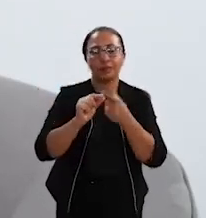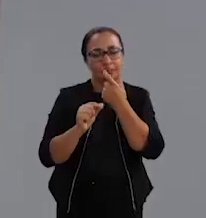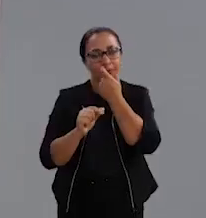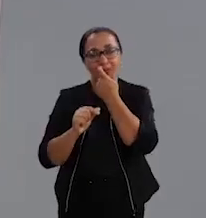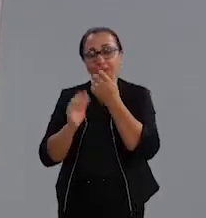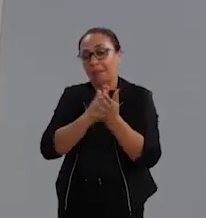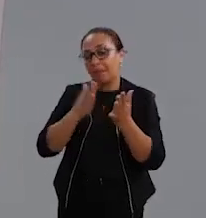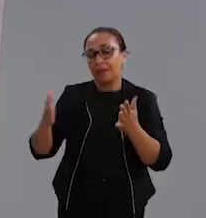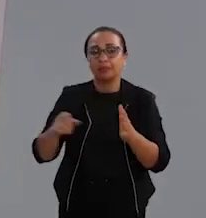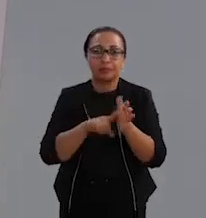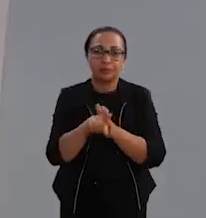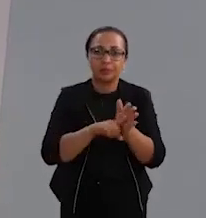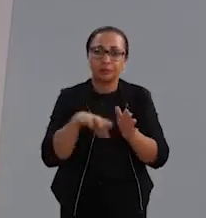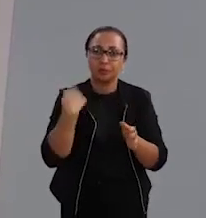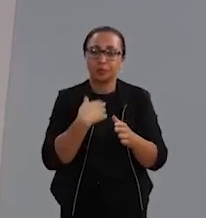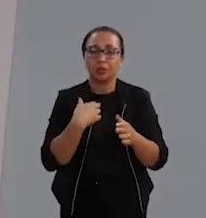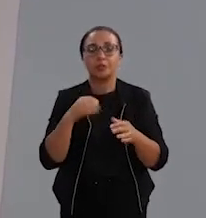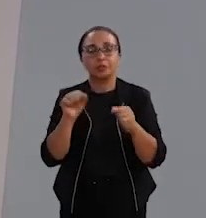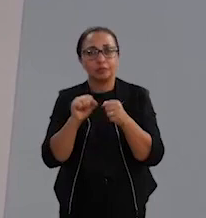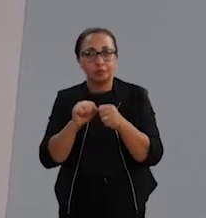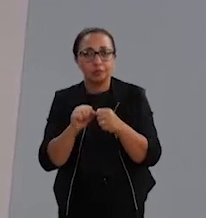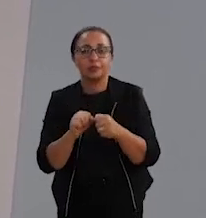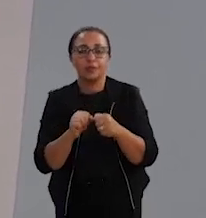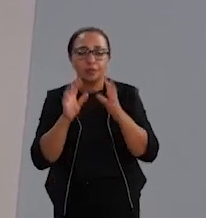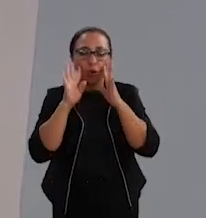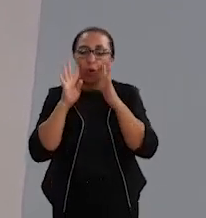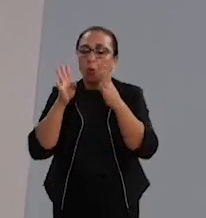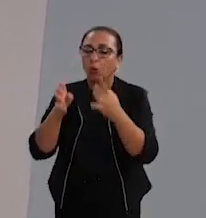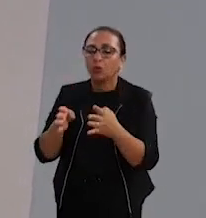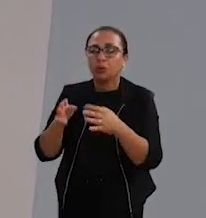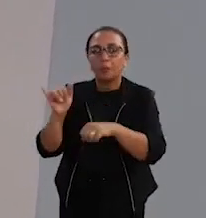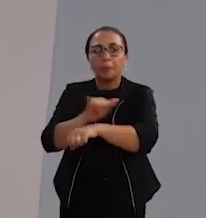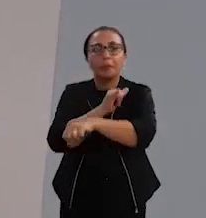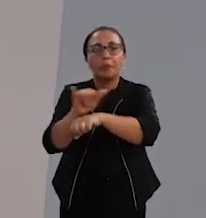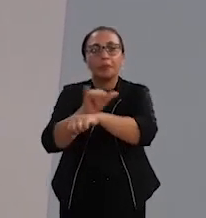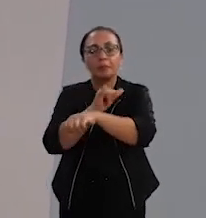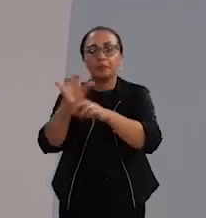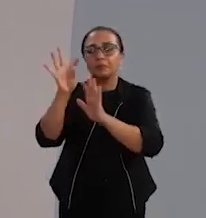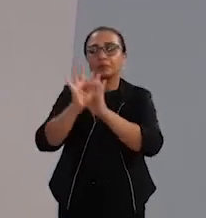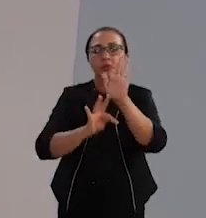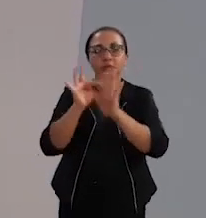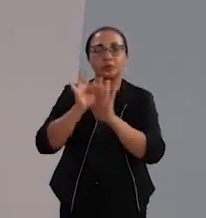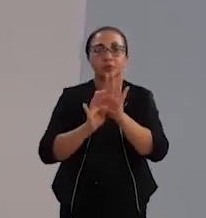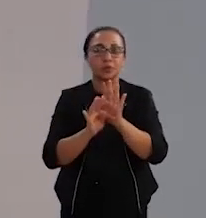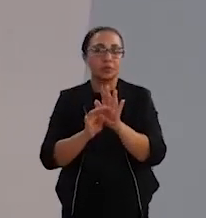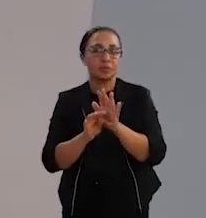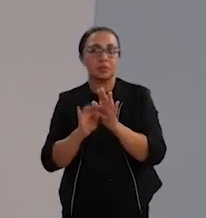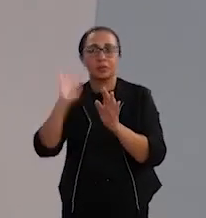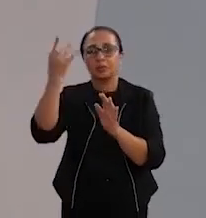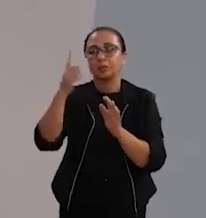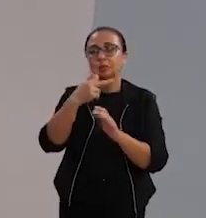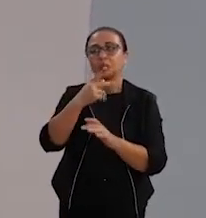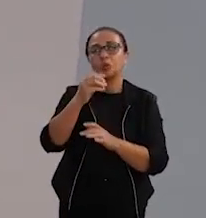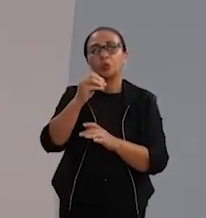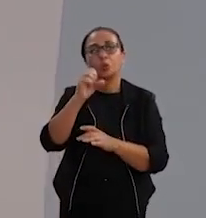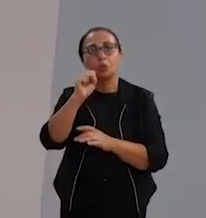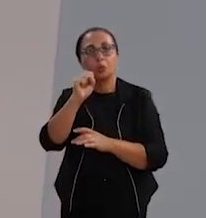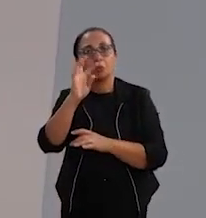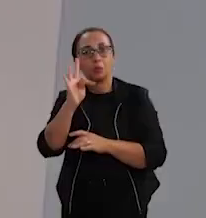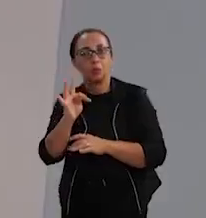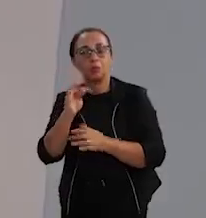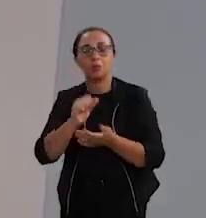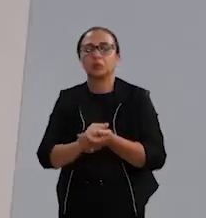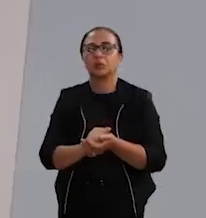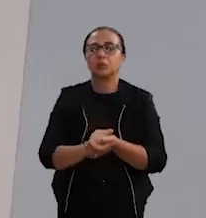etc. A partir da pesquisa que a gente empreendeu, a gente estava olhando para as estratégias hipertextuais que funcionavam nos posts,